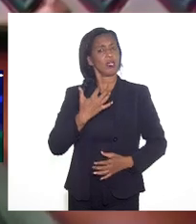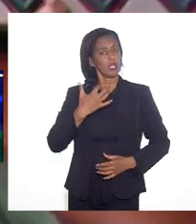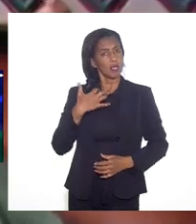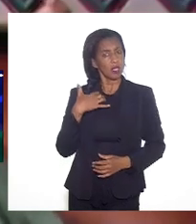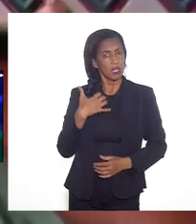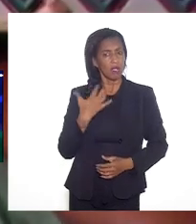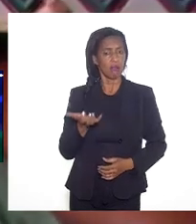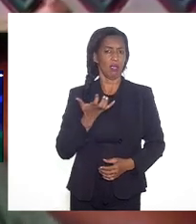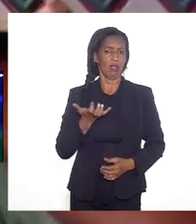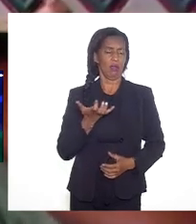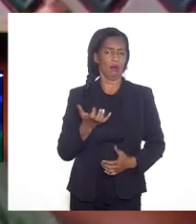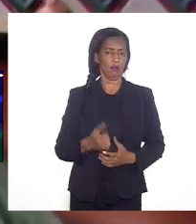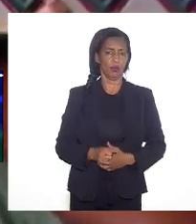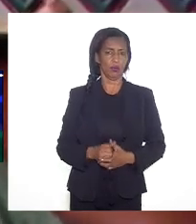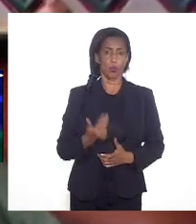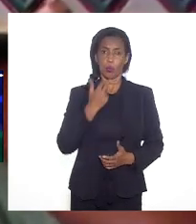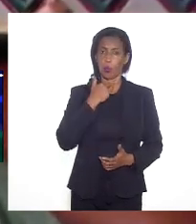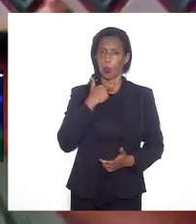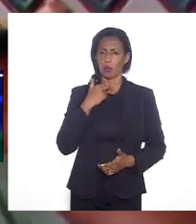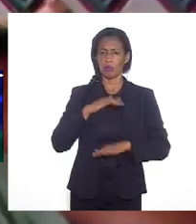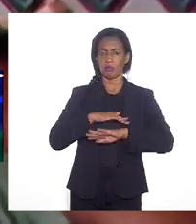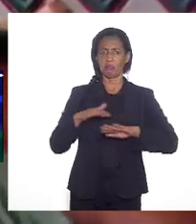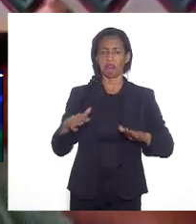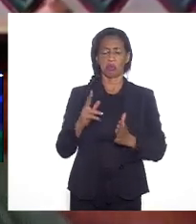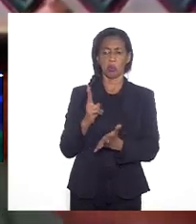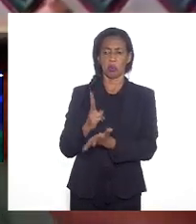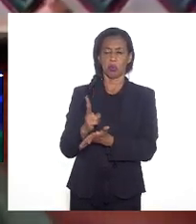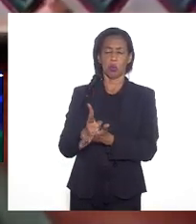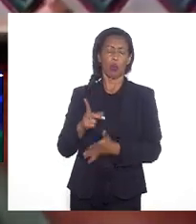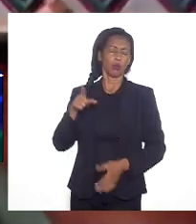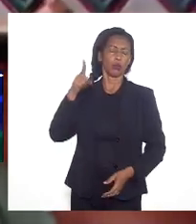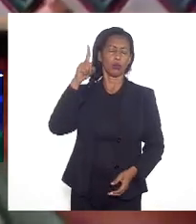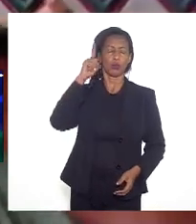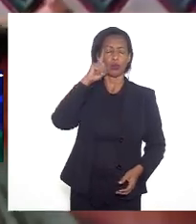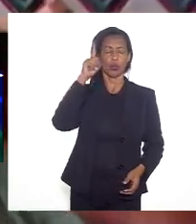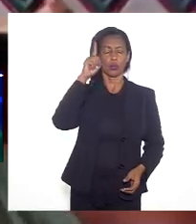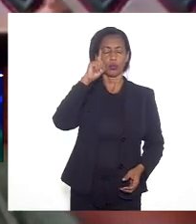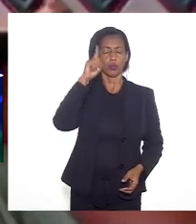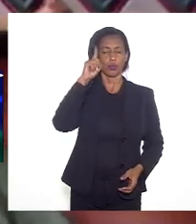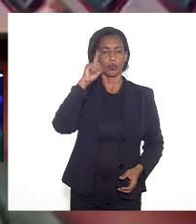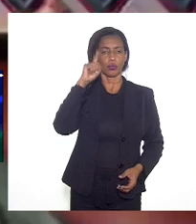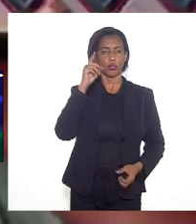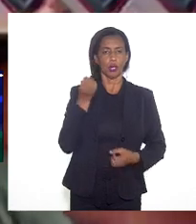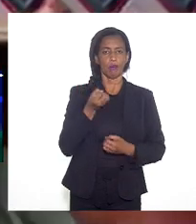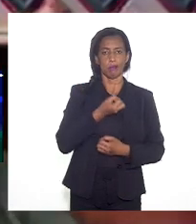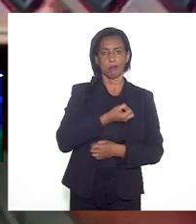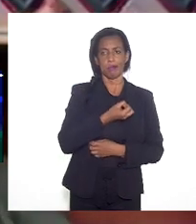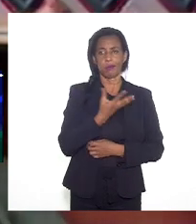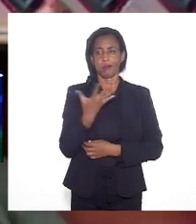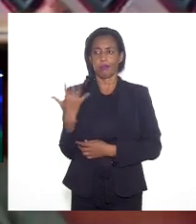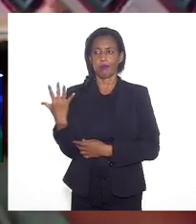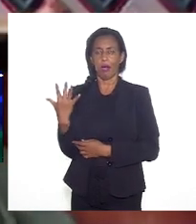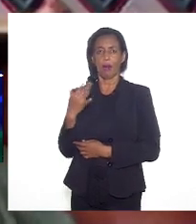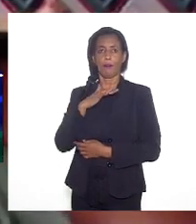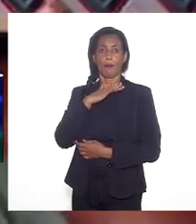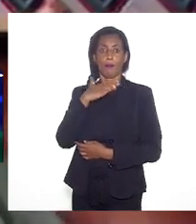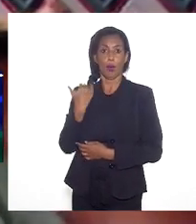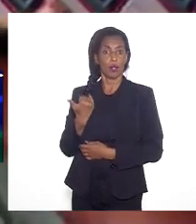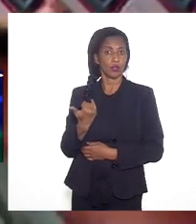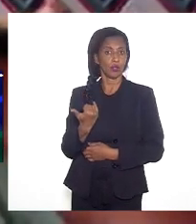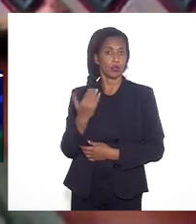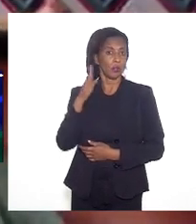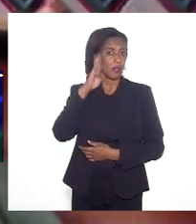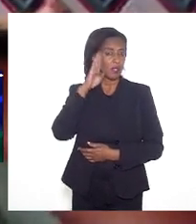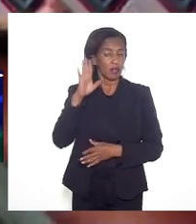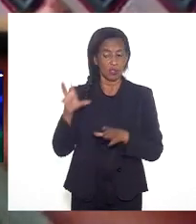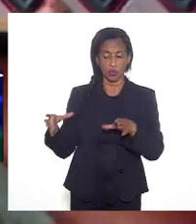não podemos mais continuar todos os dias contando mortes, principalmente